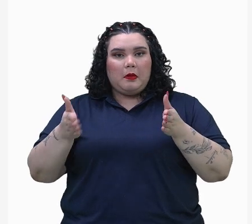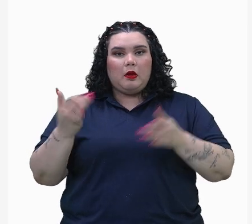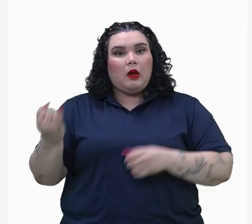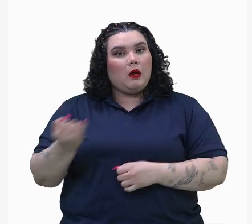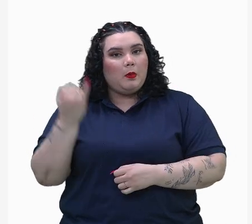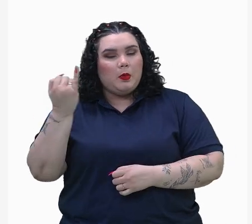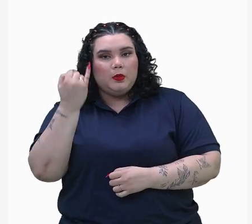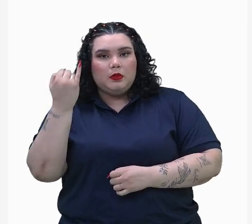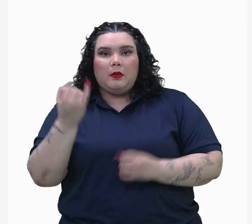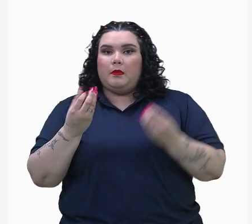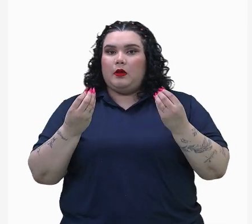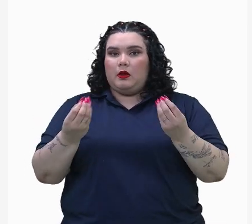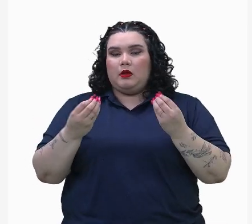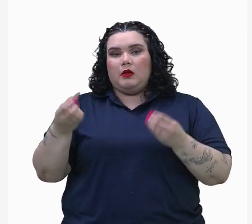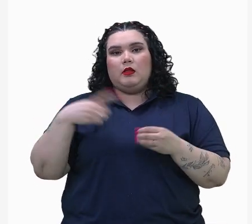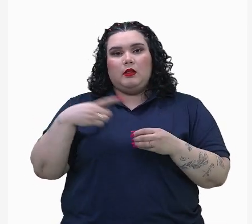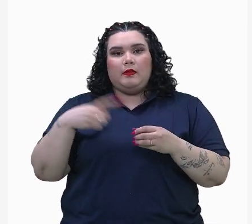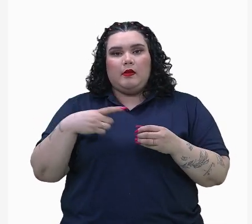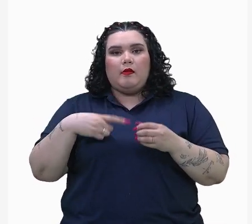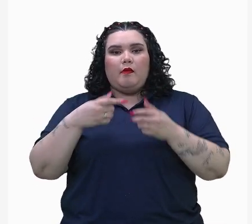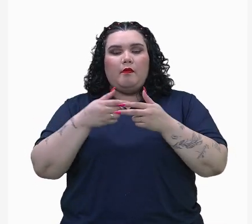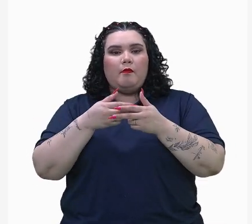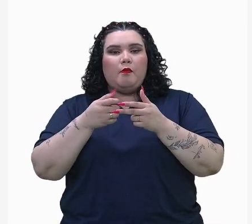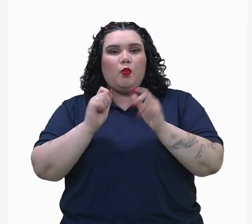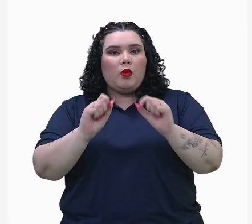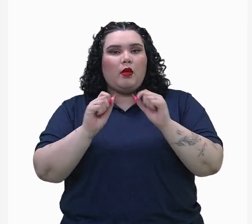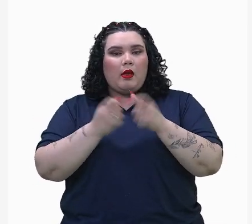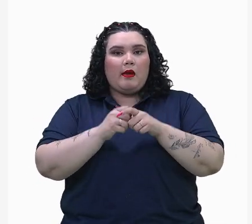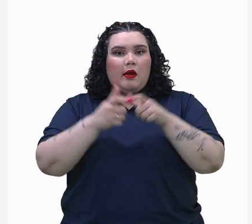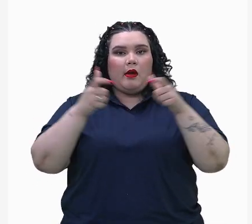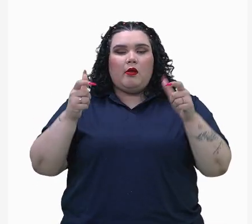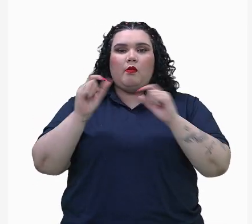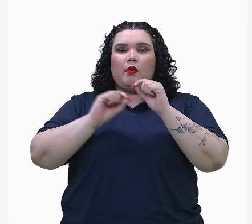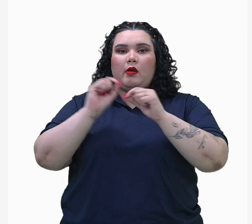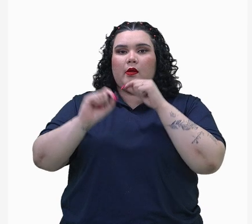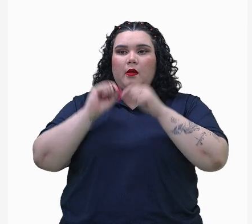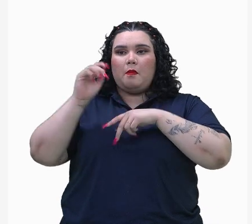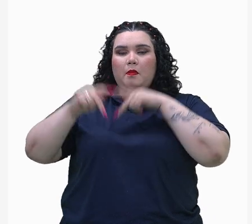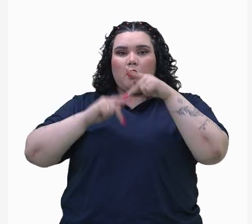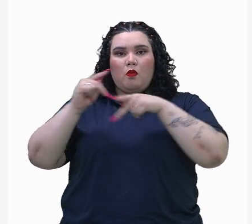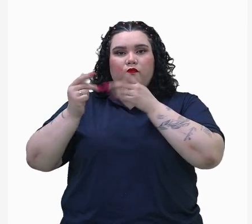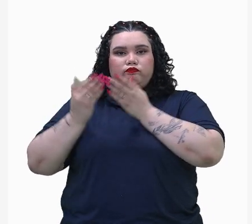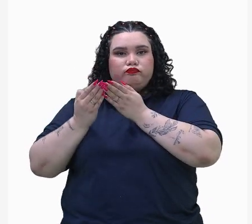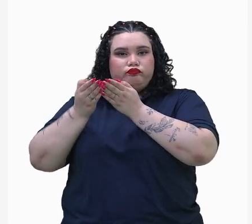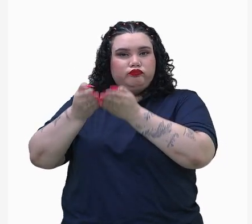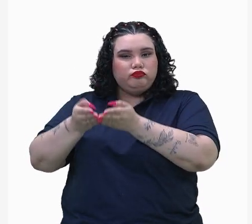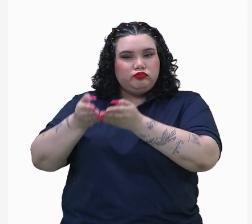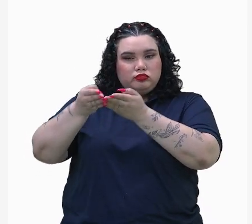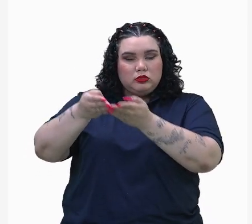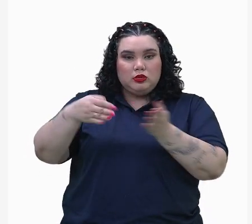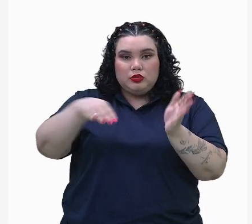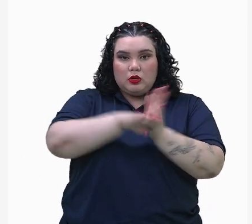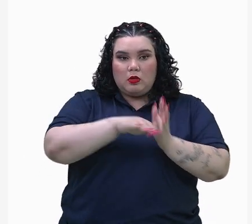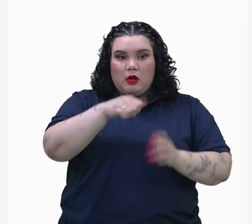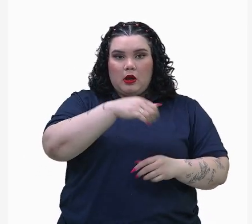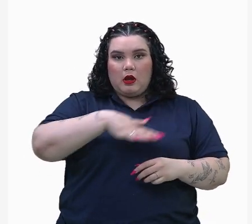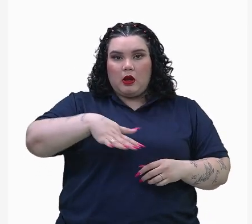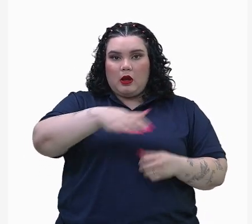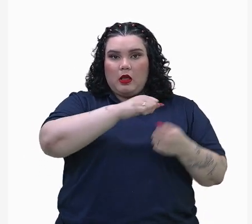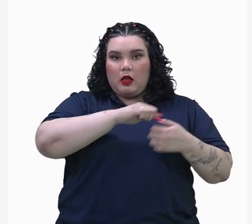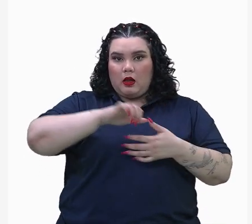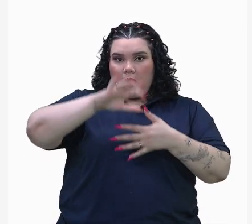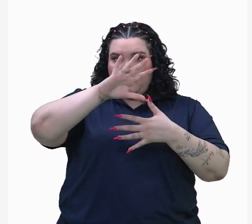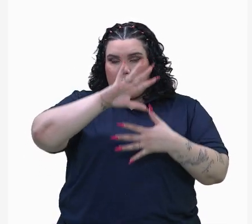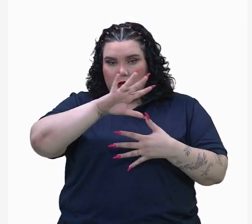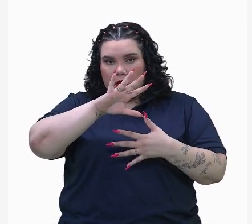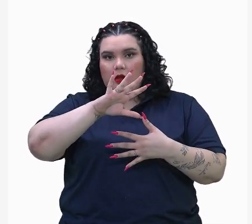inclusive, para as chamadas grandes navegações que vieram aqui para os continentes americanos e que deram origem, por que não